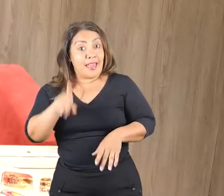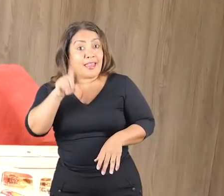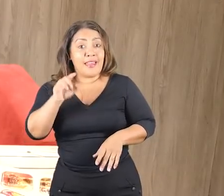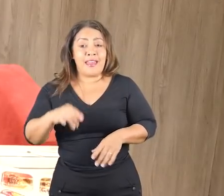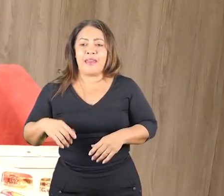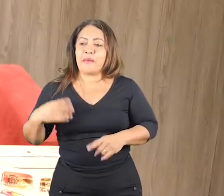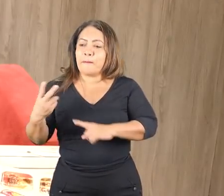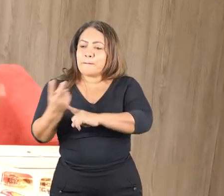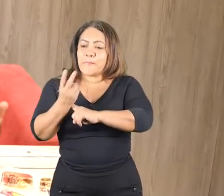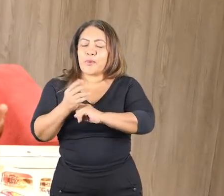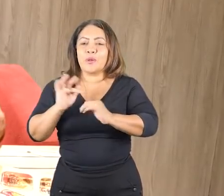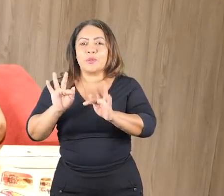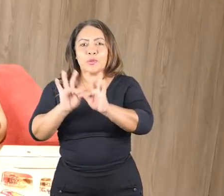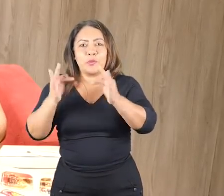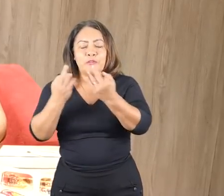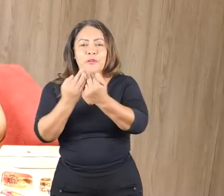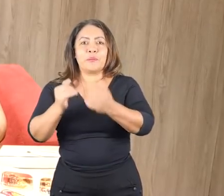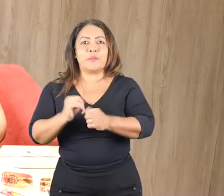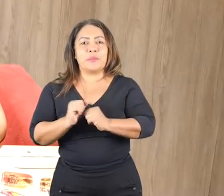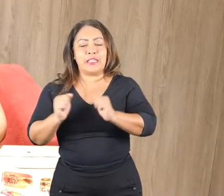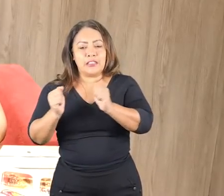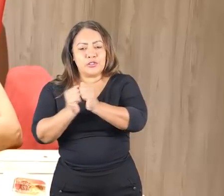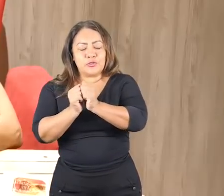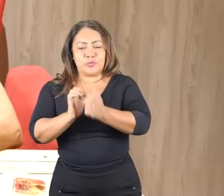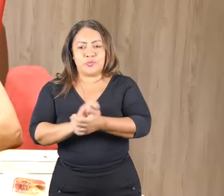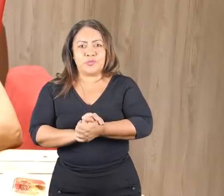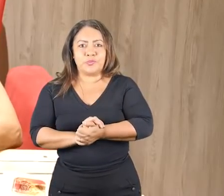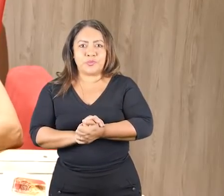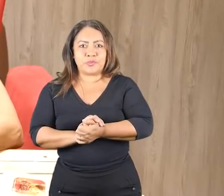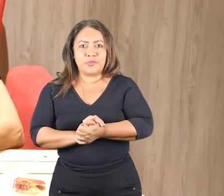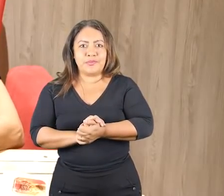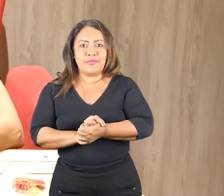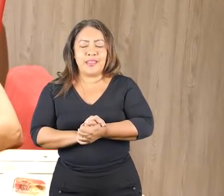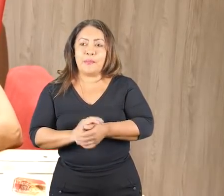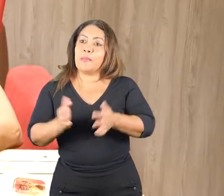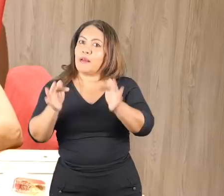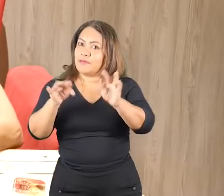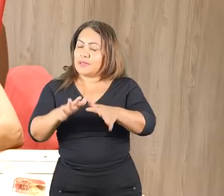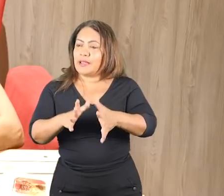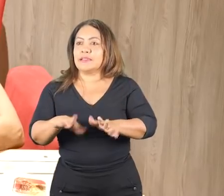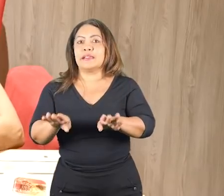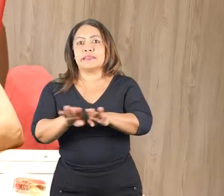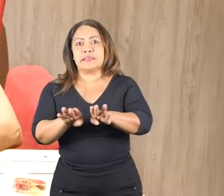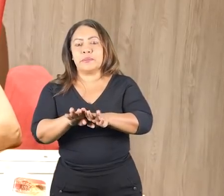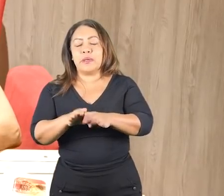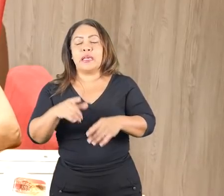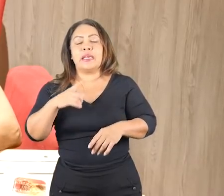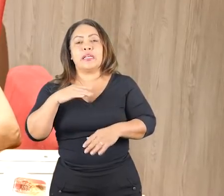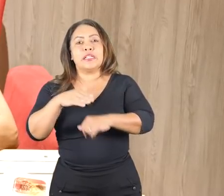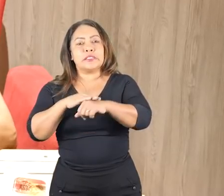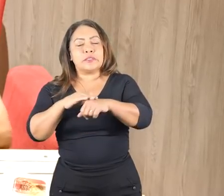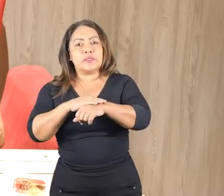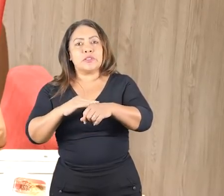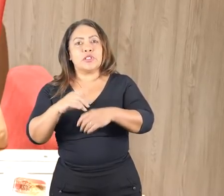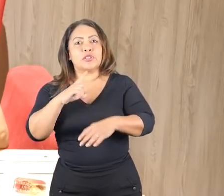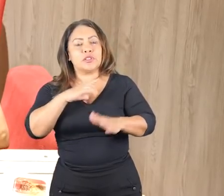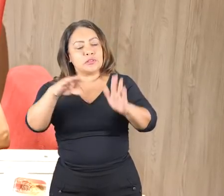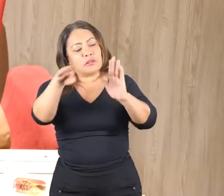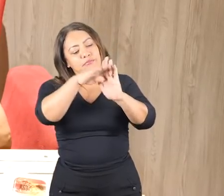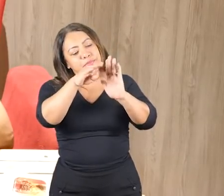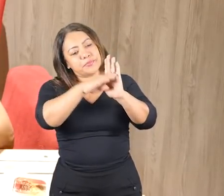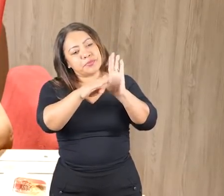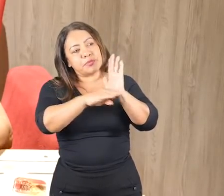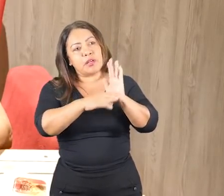próximo dos seus pais ou das pessoas que as cuidam. E para finalizar essa nossa conversa, nós